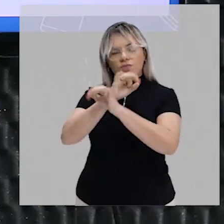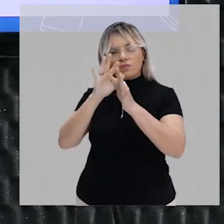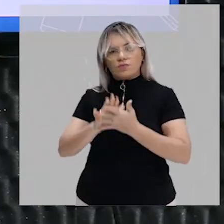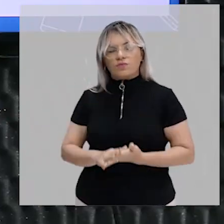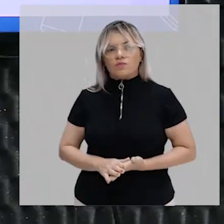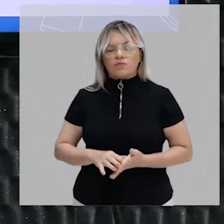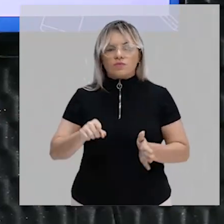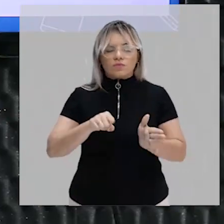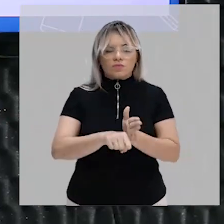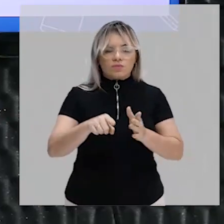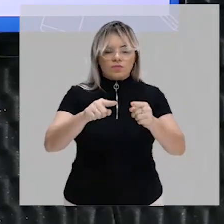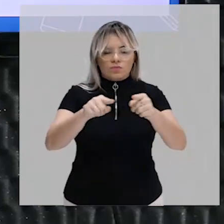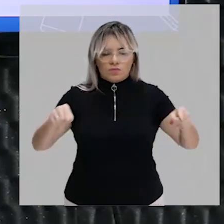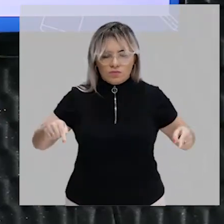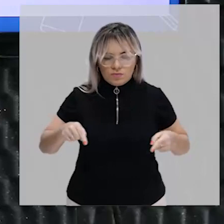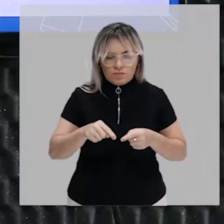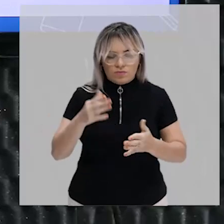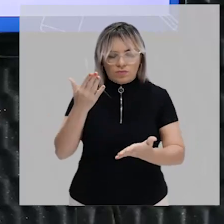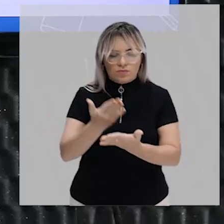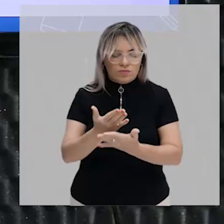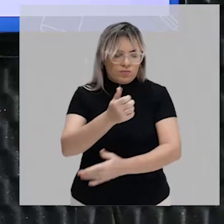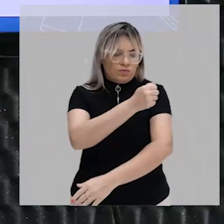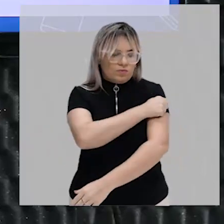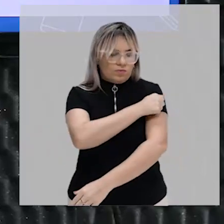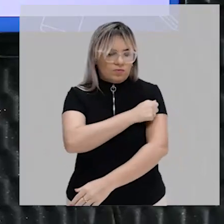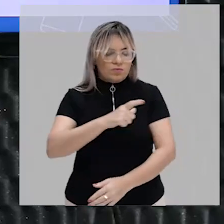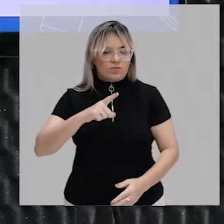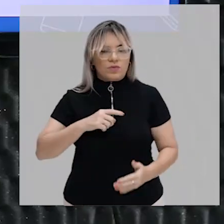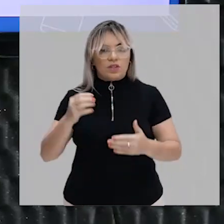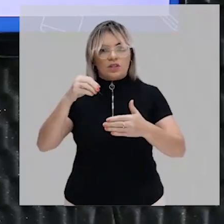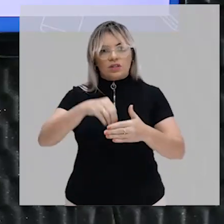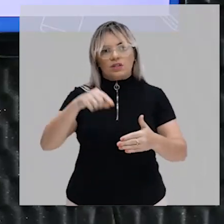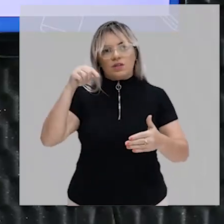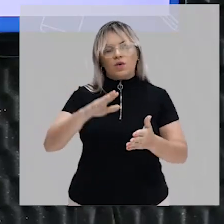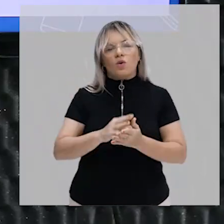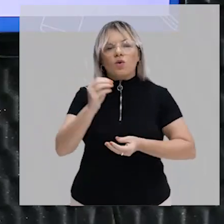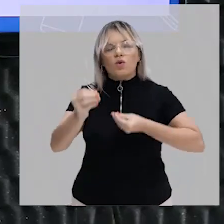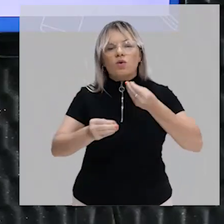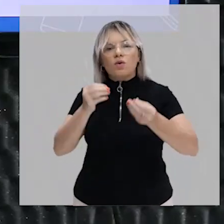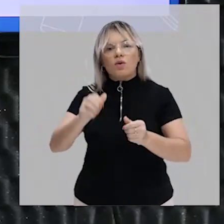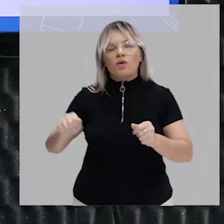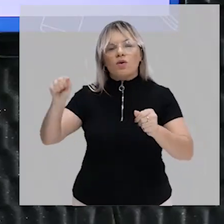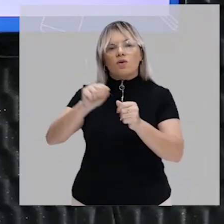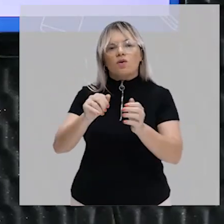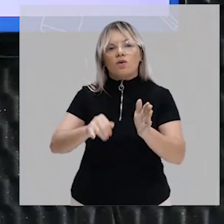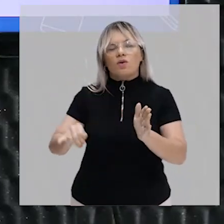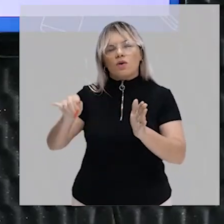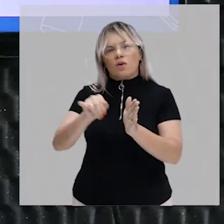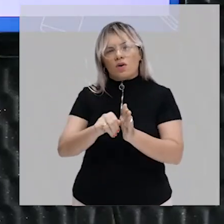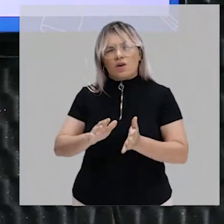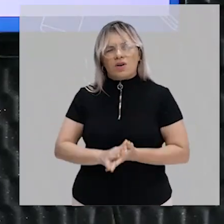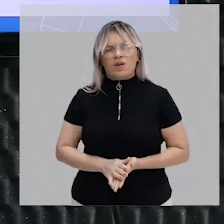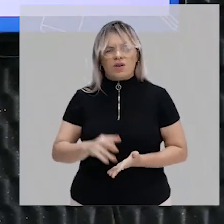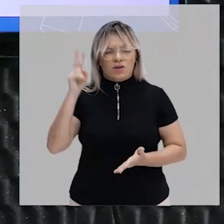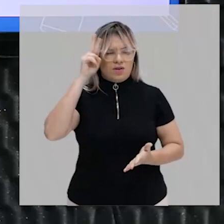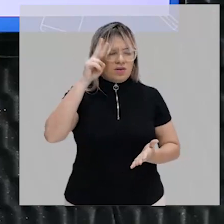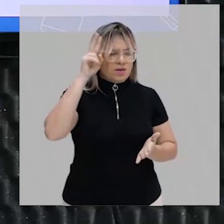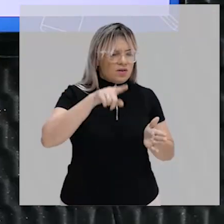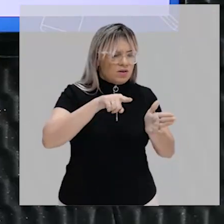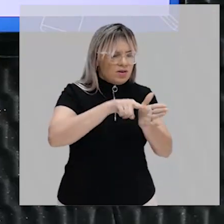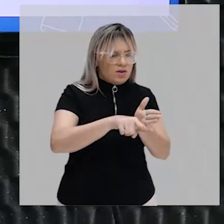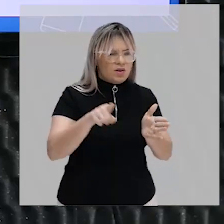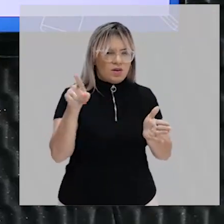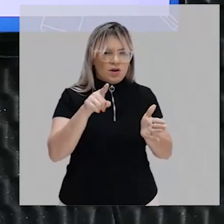de alunos que tem naquela sala. Como é que eu vou fazer para identificar? Lembra que lá no problema tinha uma quantidade de alunos que